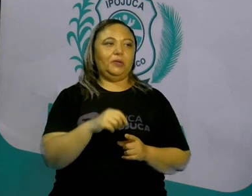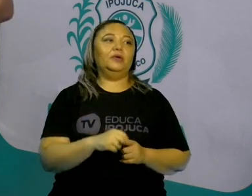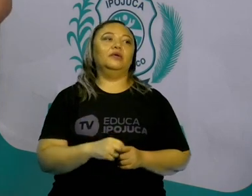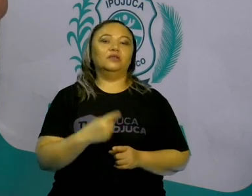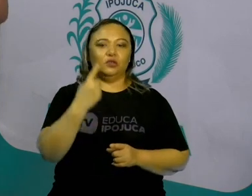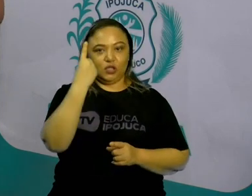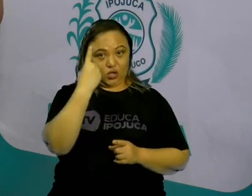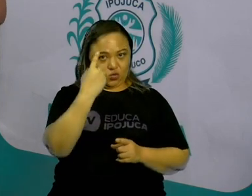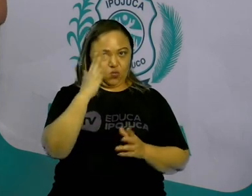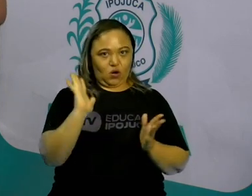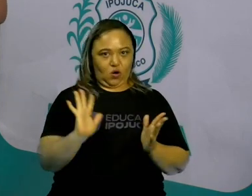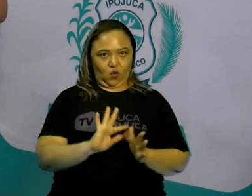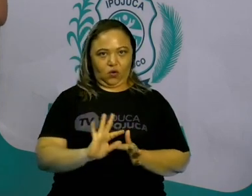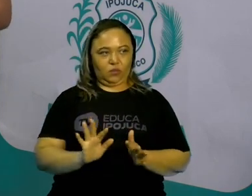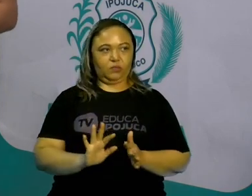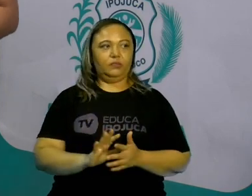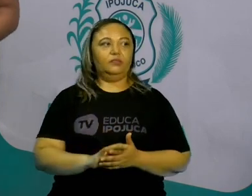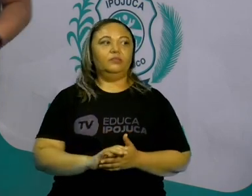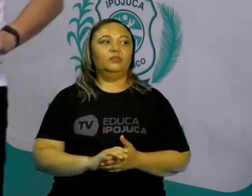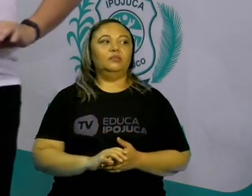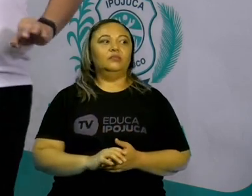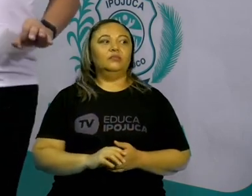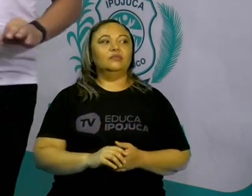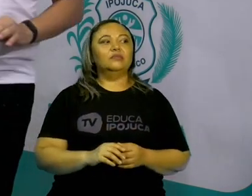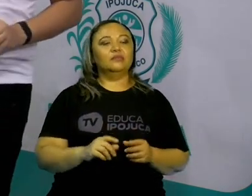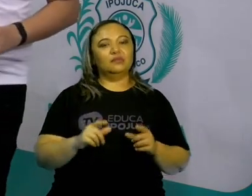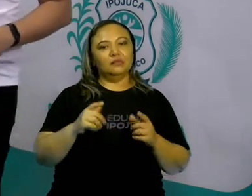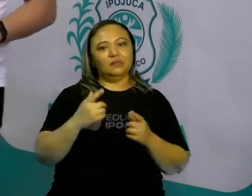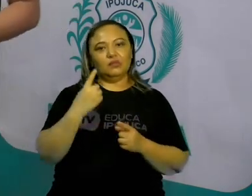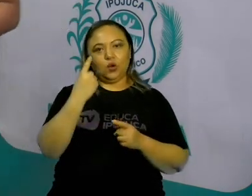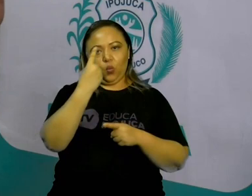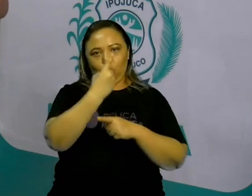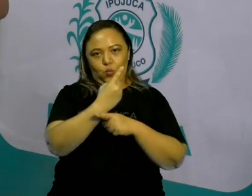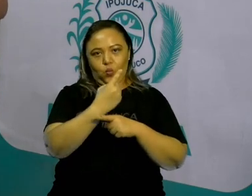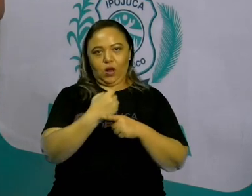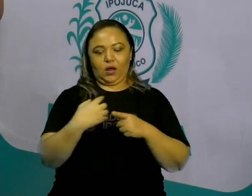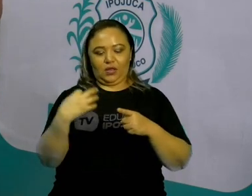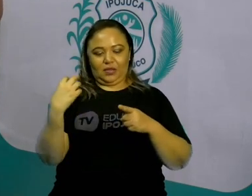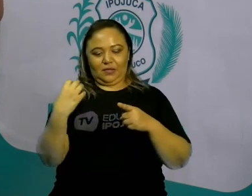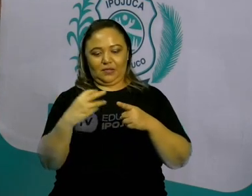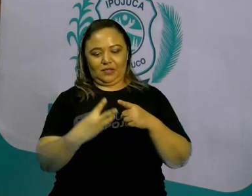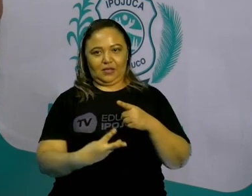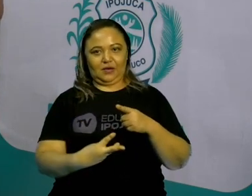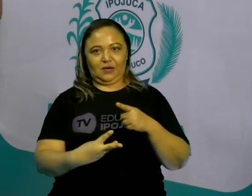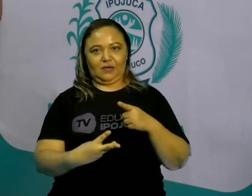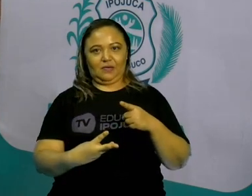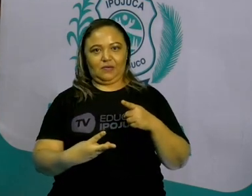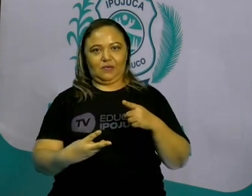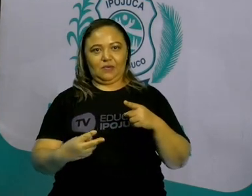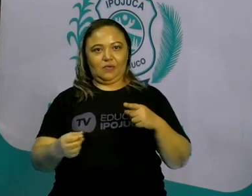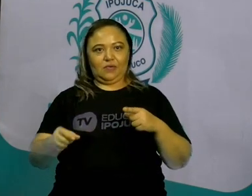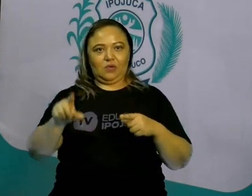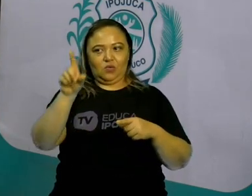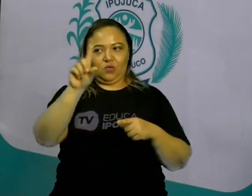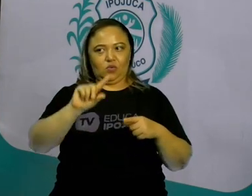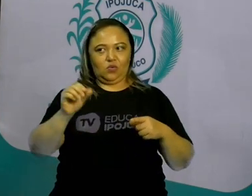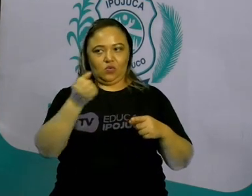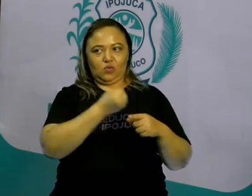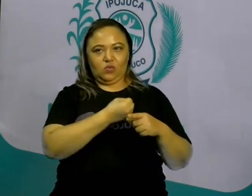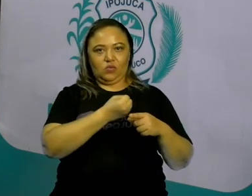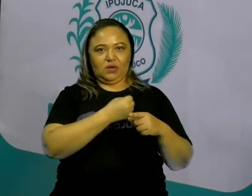uma disponível. 1 em 3. Perfeito, Julieta. E agora o que é que você vai fazer? Qual número você vai